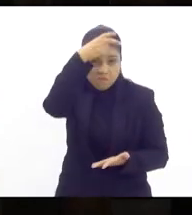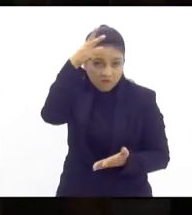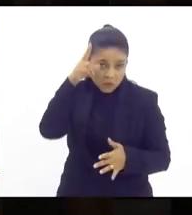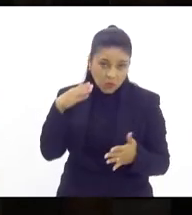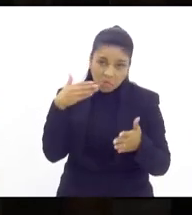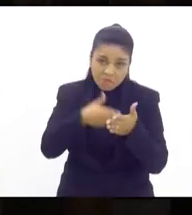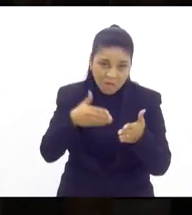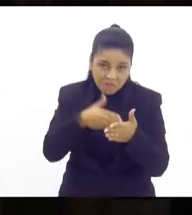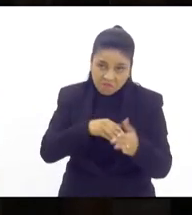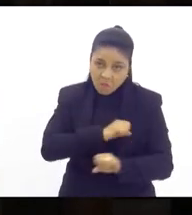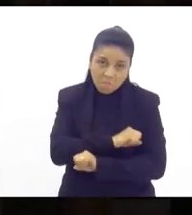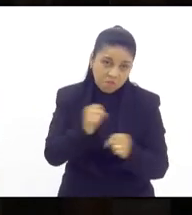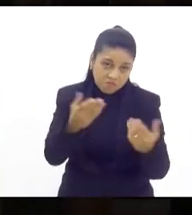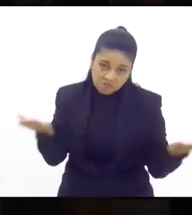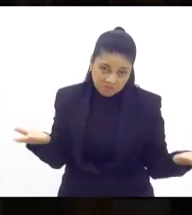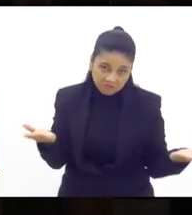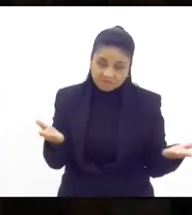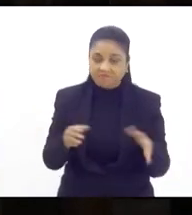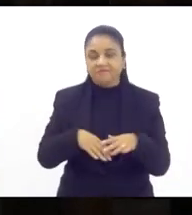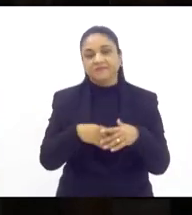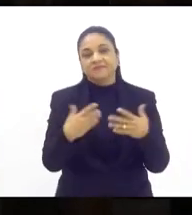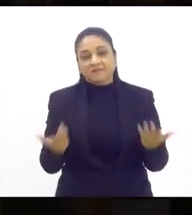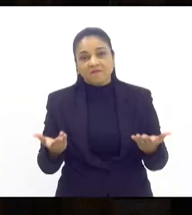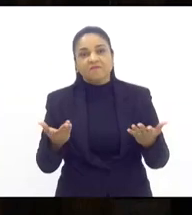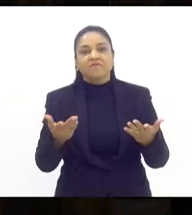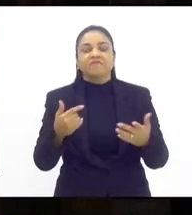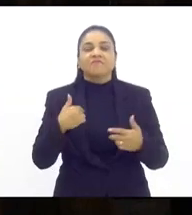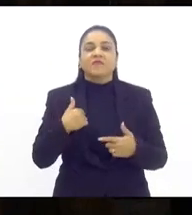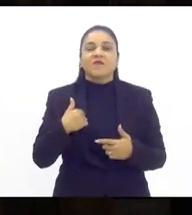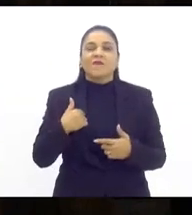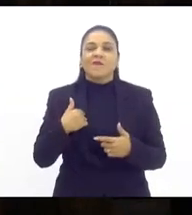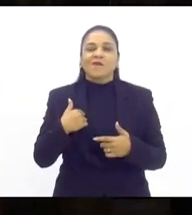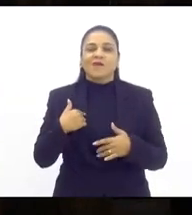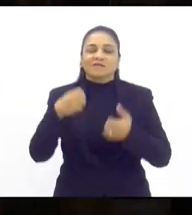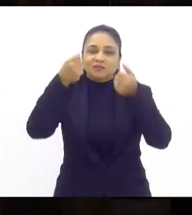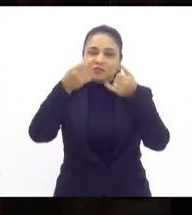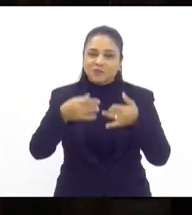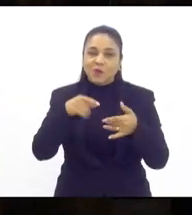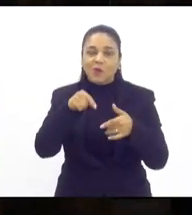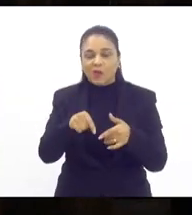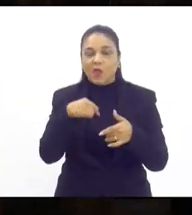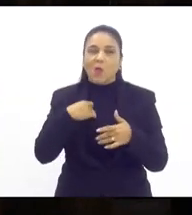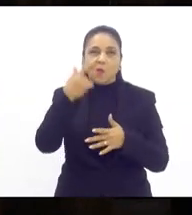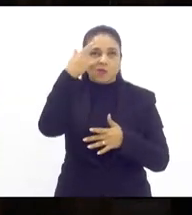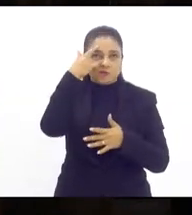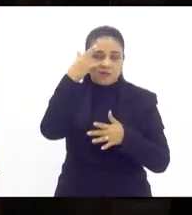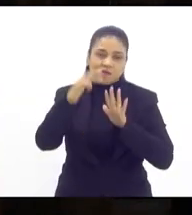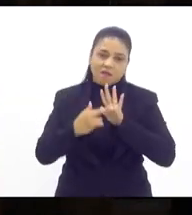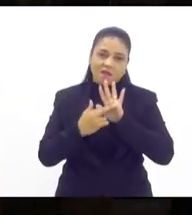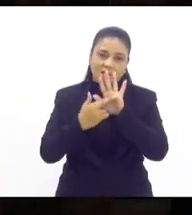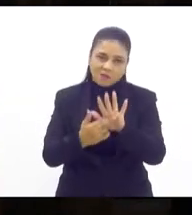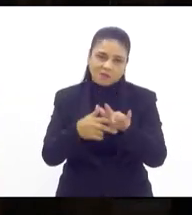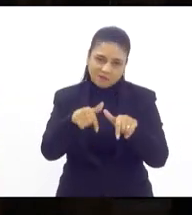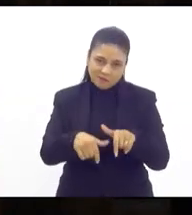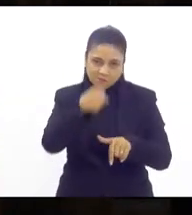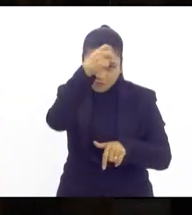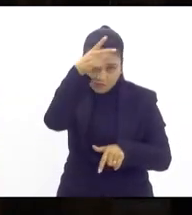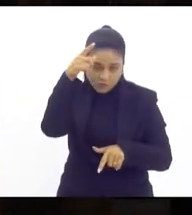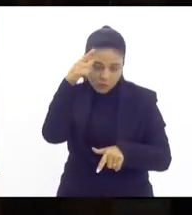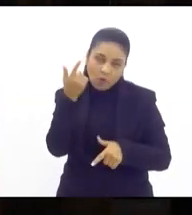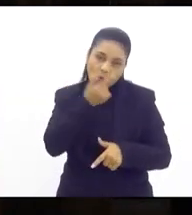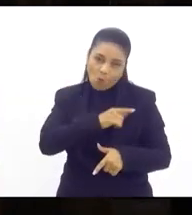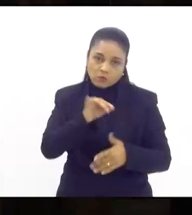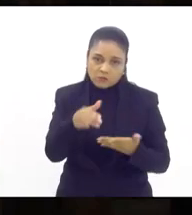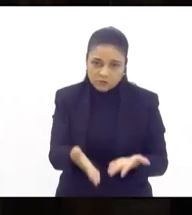quero ressaltar que apesar de eu imaginei que eles estivesse aqui uma vez que foi feito foi ele que conseguiu